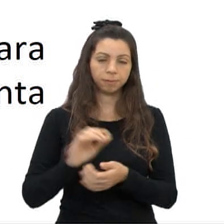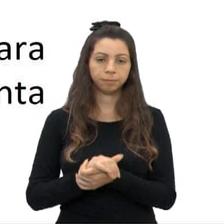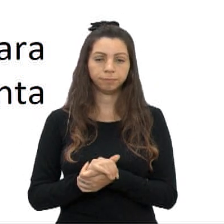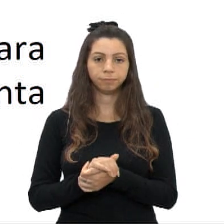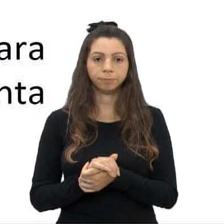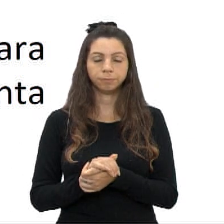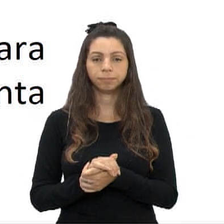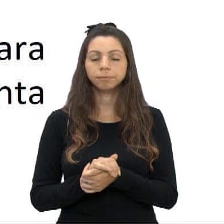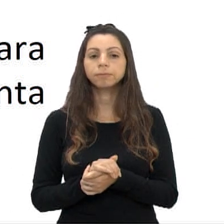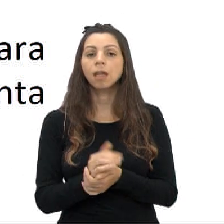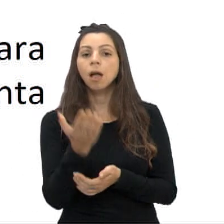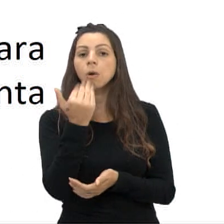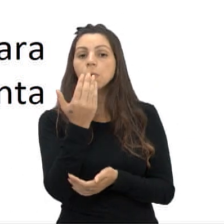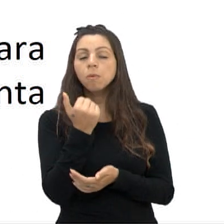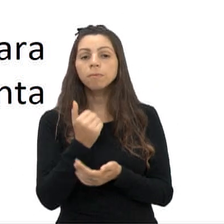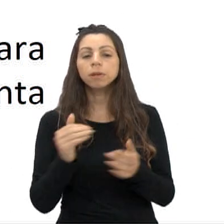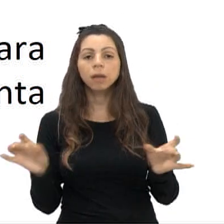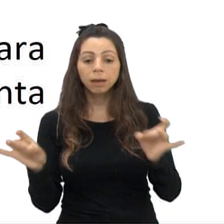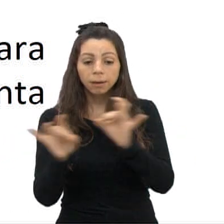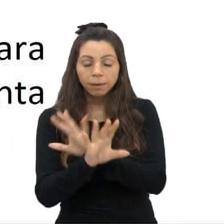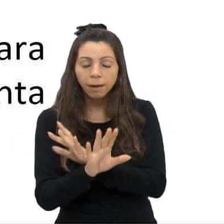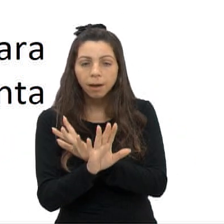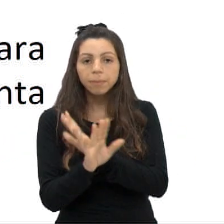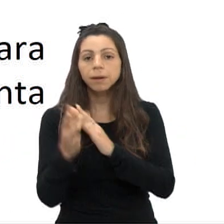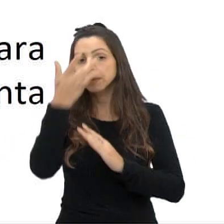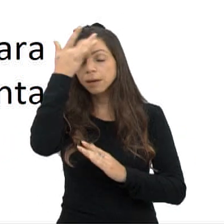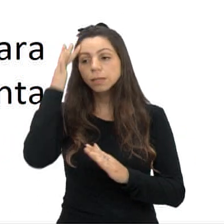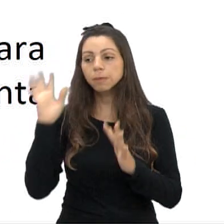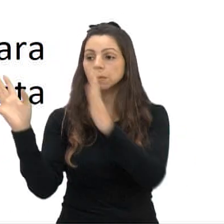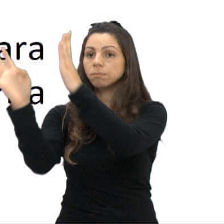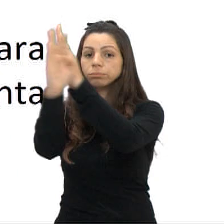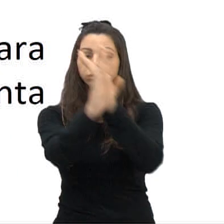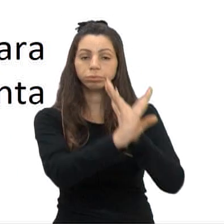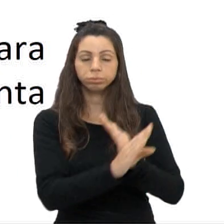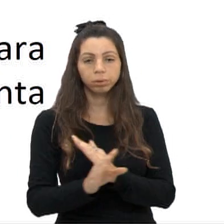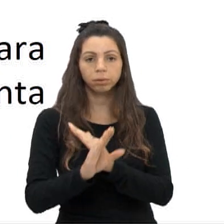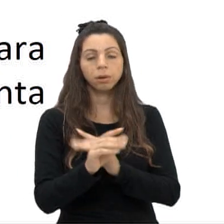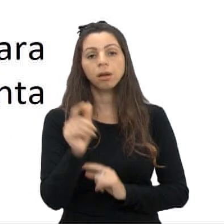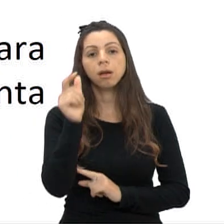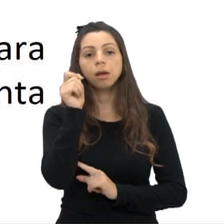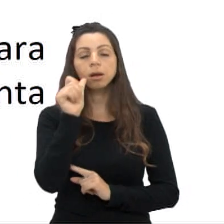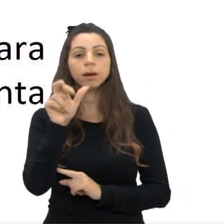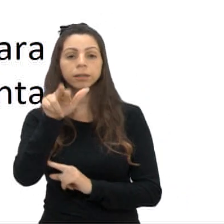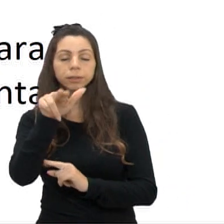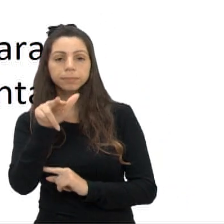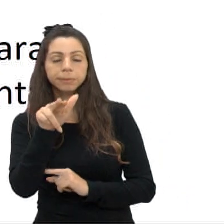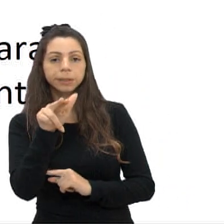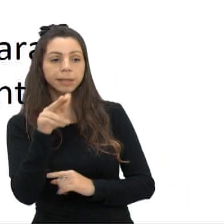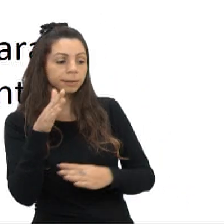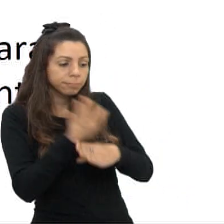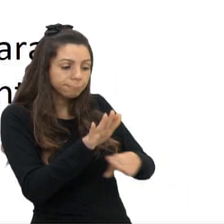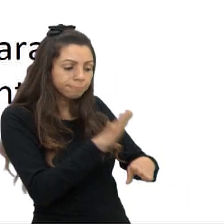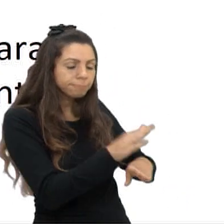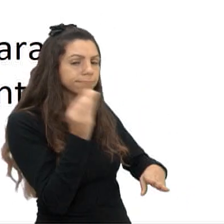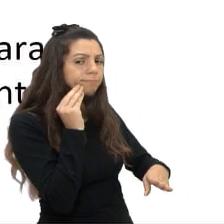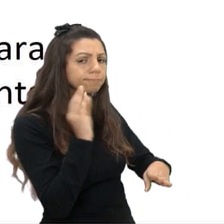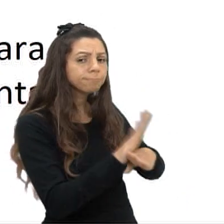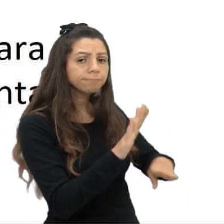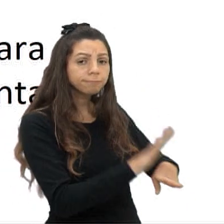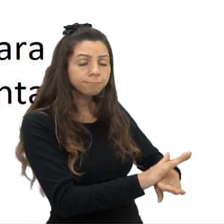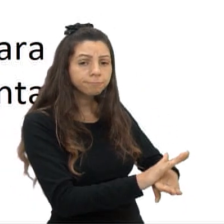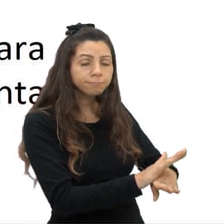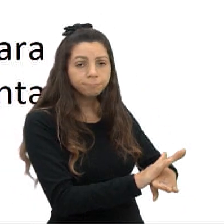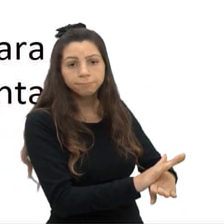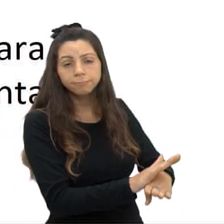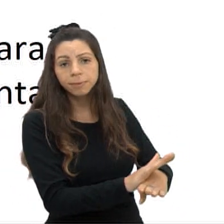ficam sem saber o que fazer. A irmã de Tavinho faz tentativas para consolá-lo e sugere que ele faça